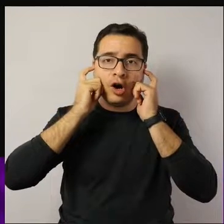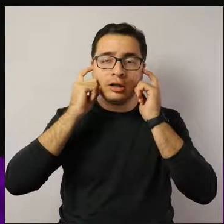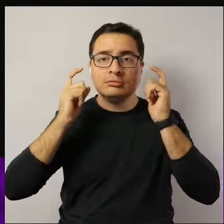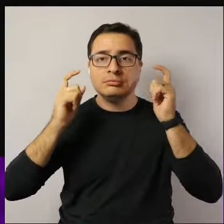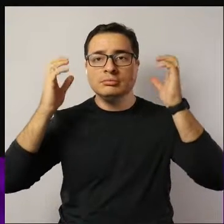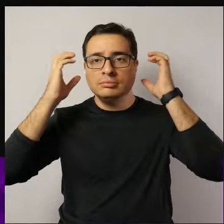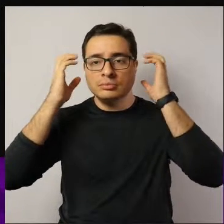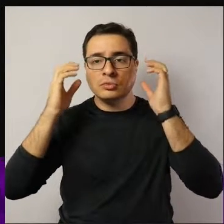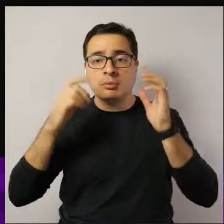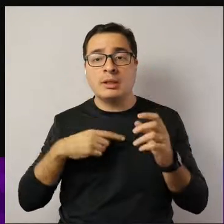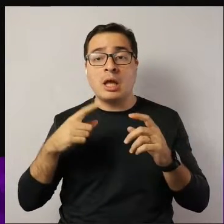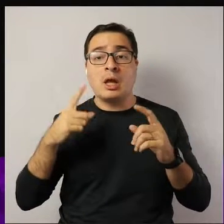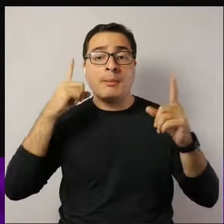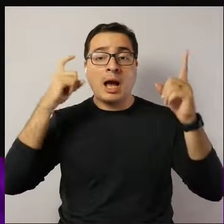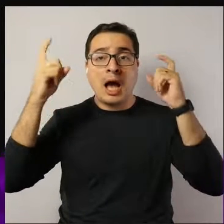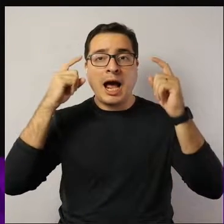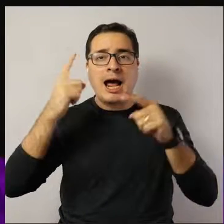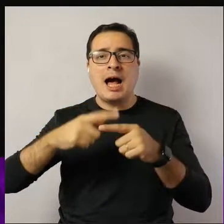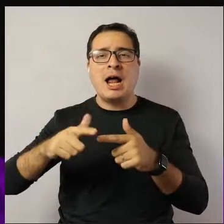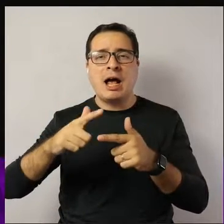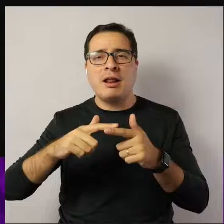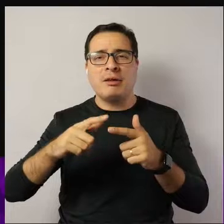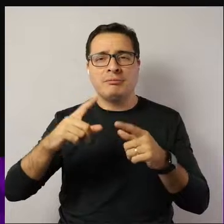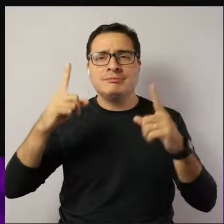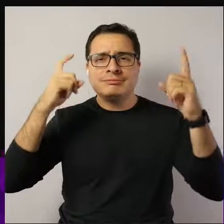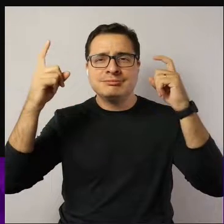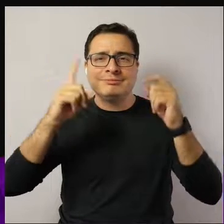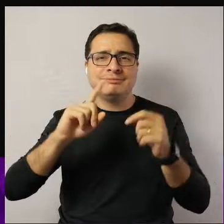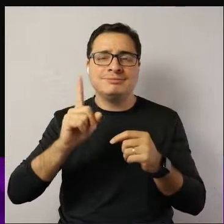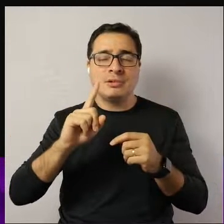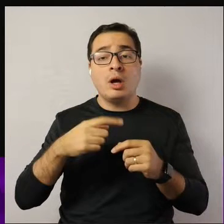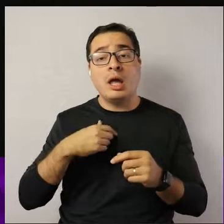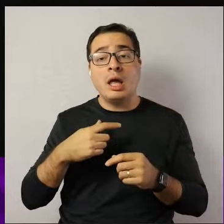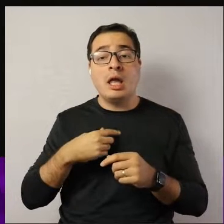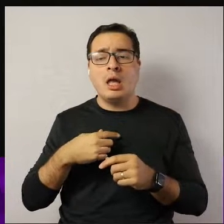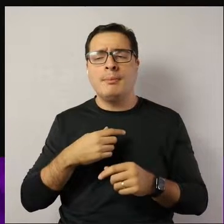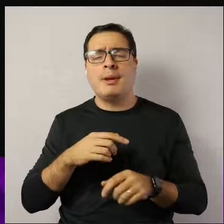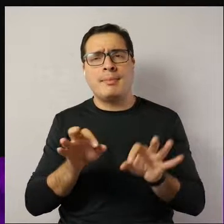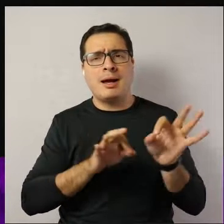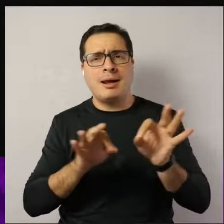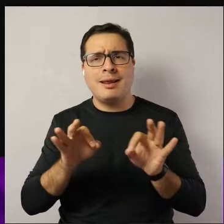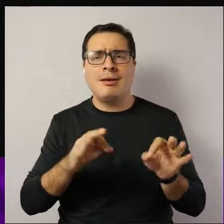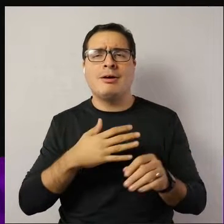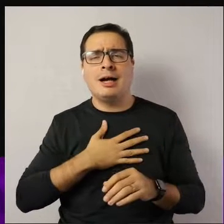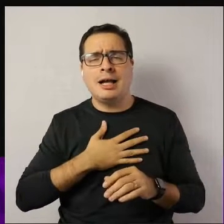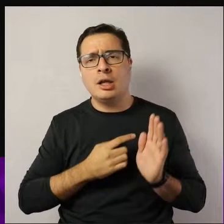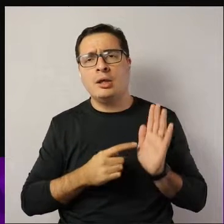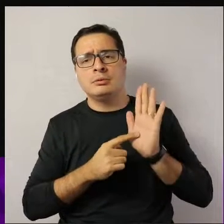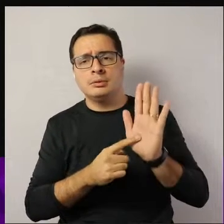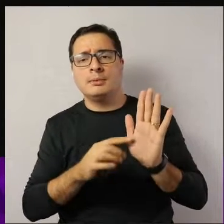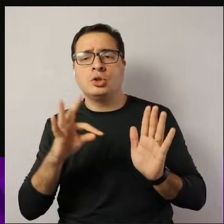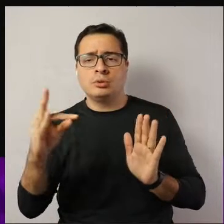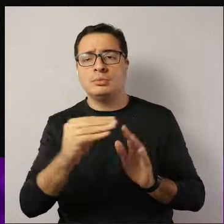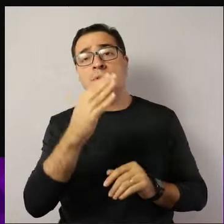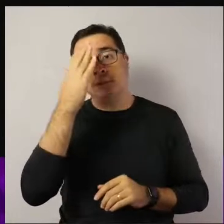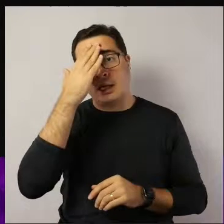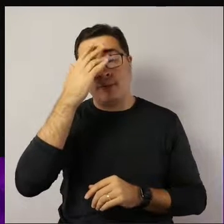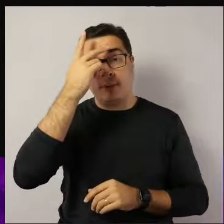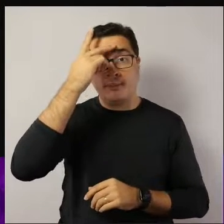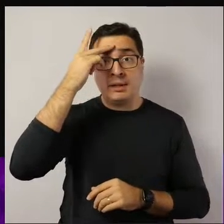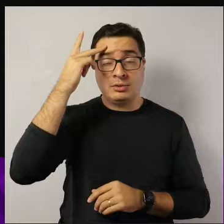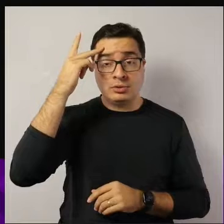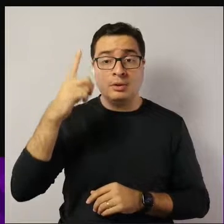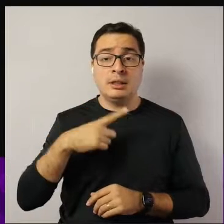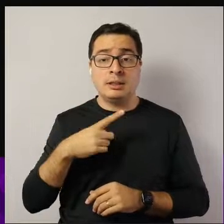tantos ruídos e vamos nessa. Eu preparei com muito carinho essa apresentação para todo mundo. Eu sei que aqui tem pessoas que estão em transição